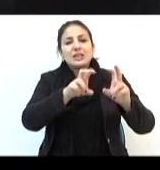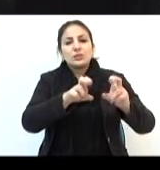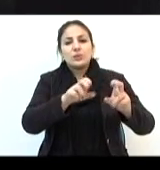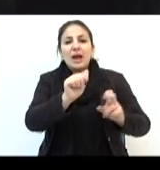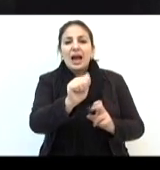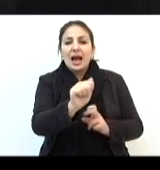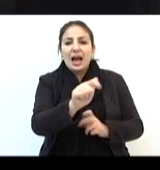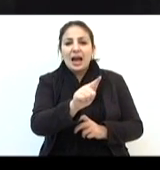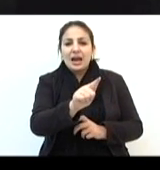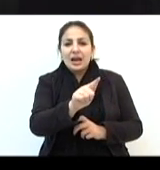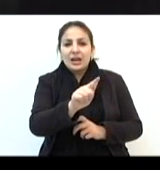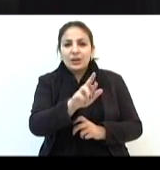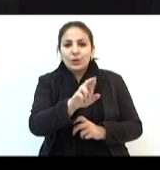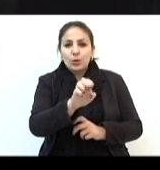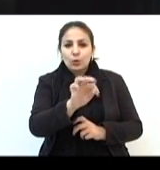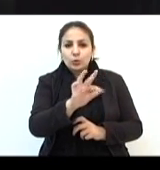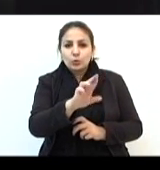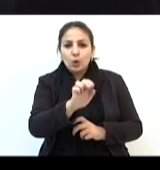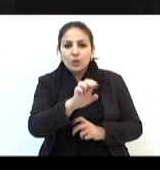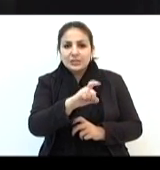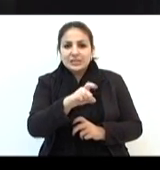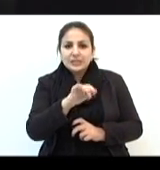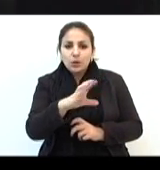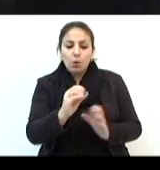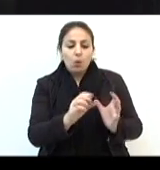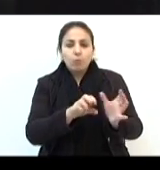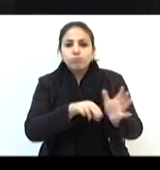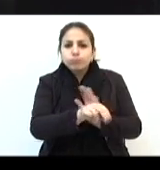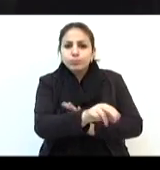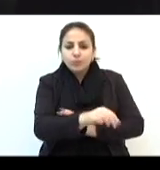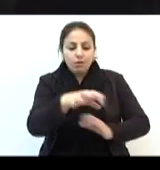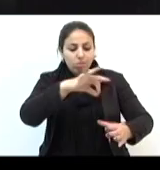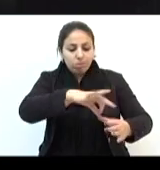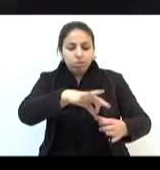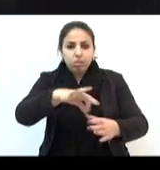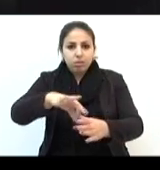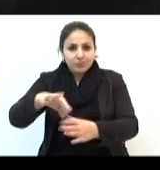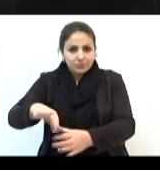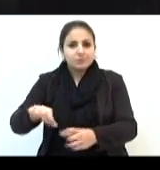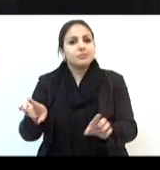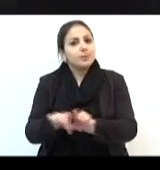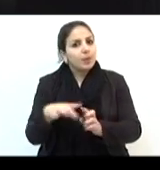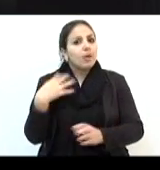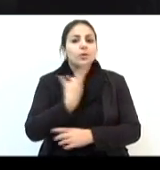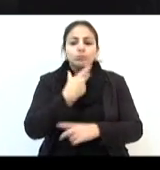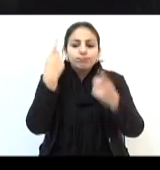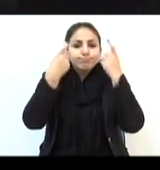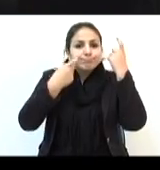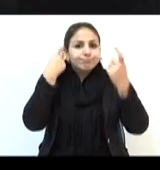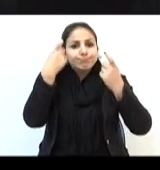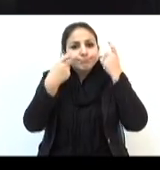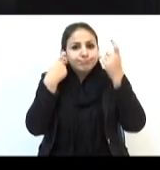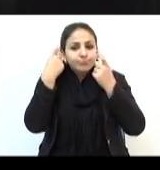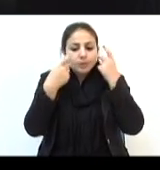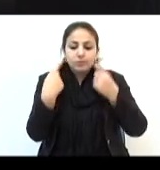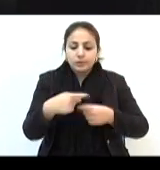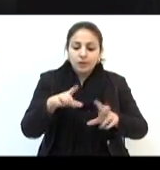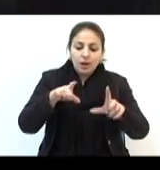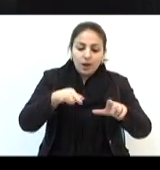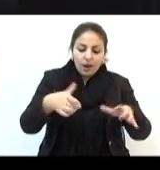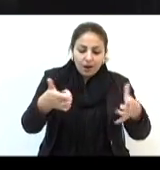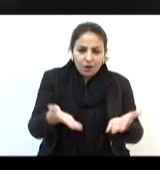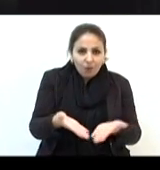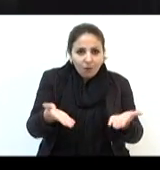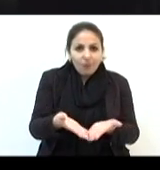do agrotóxico, né, nas plantações. Então, também a nossa preocupação, de